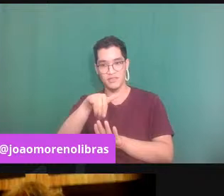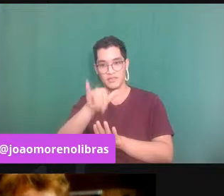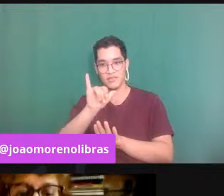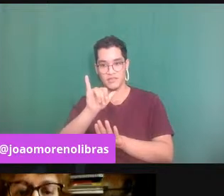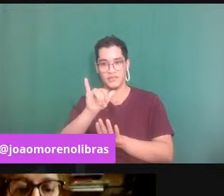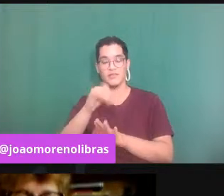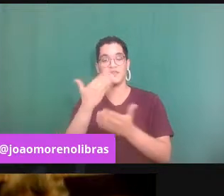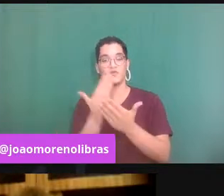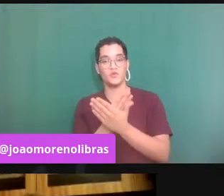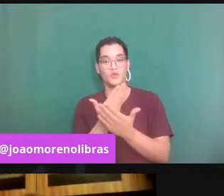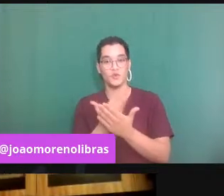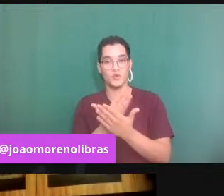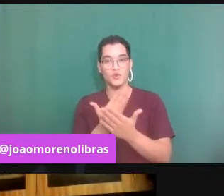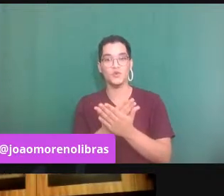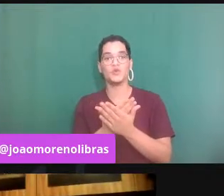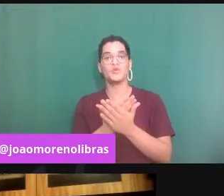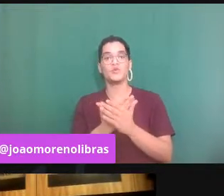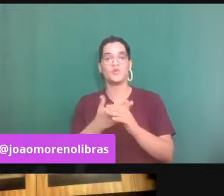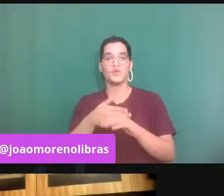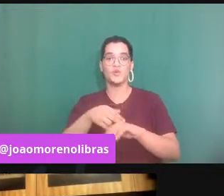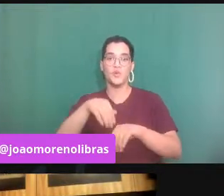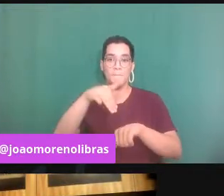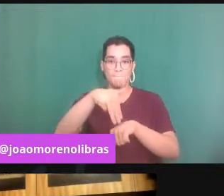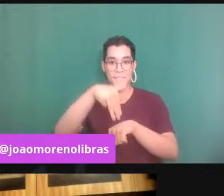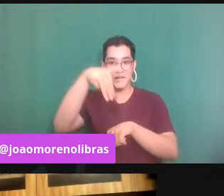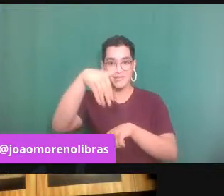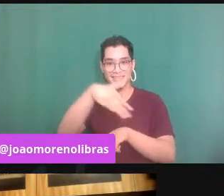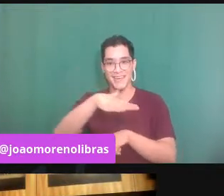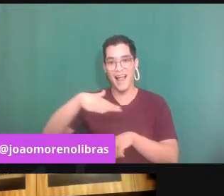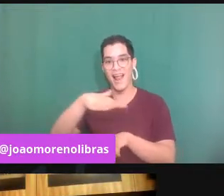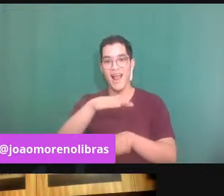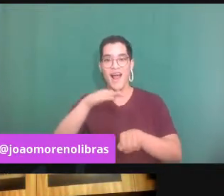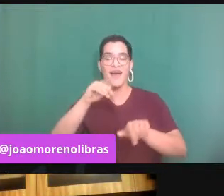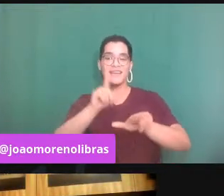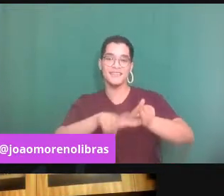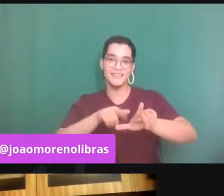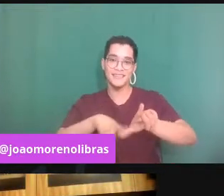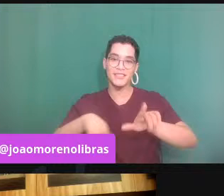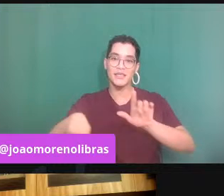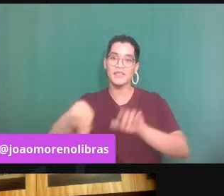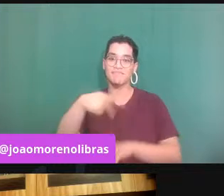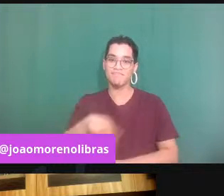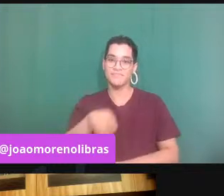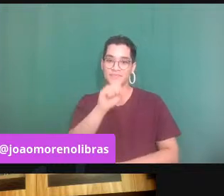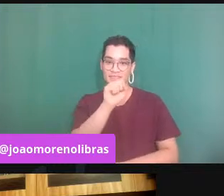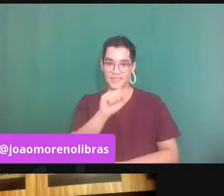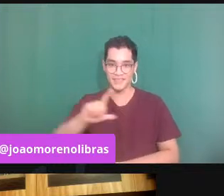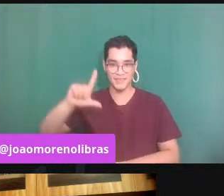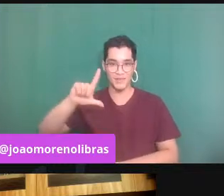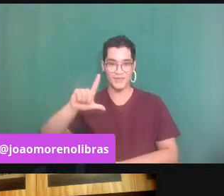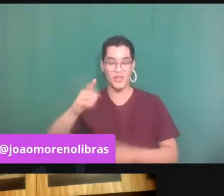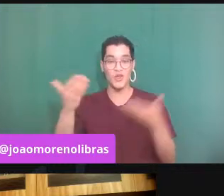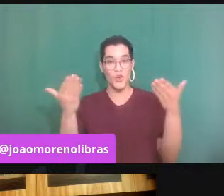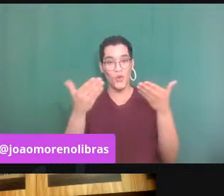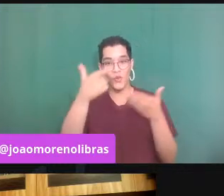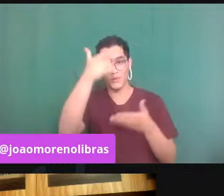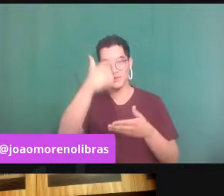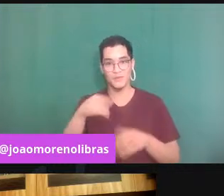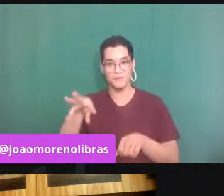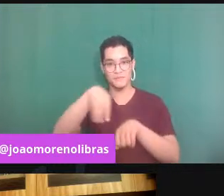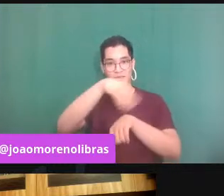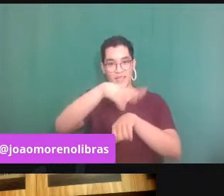aluna do programa de pós-graduação em Letras, do PG Letras de São Luís, e serei uma das mediadoras dessa